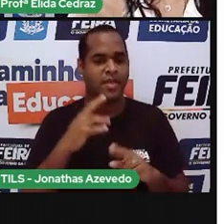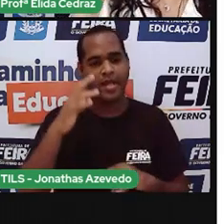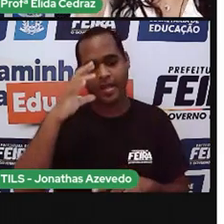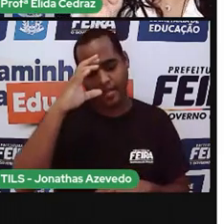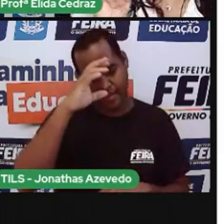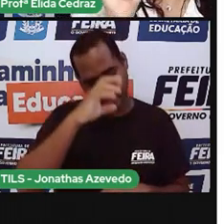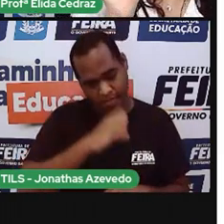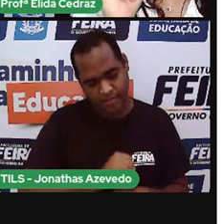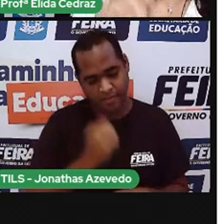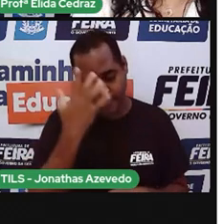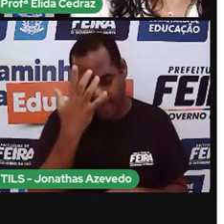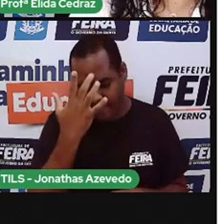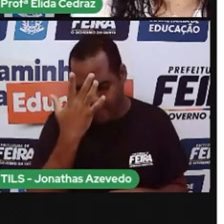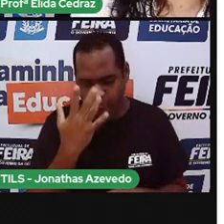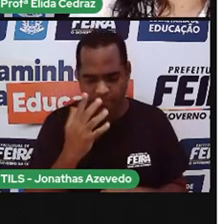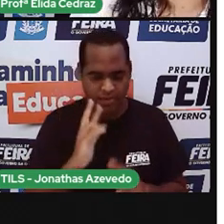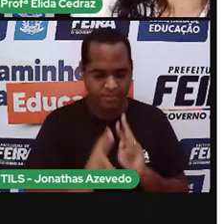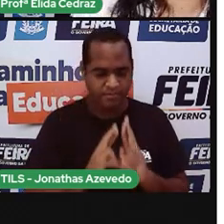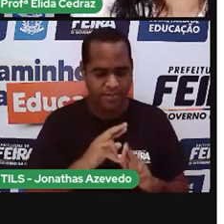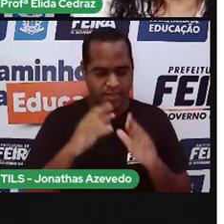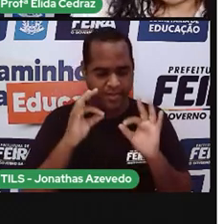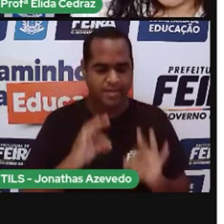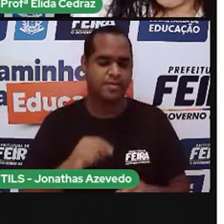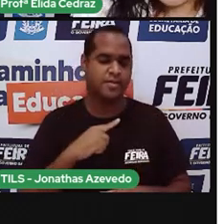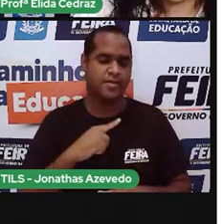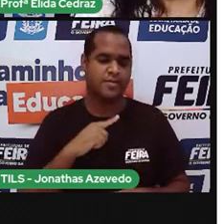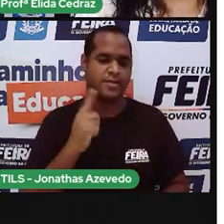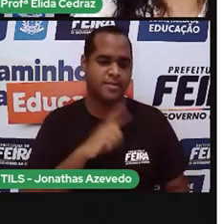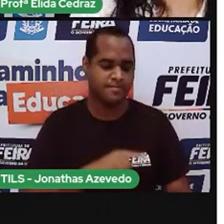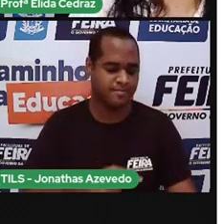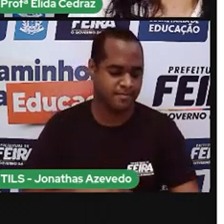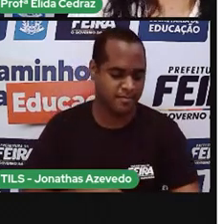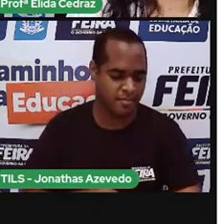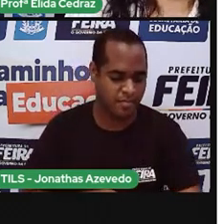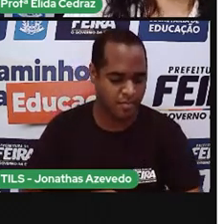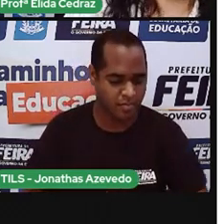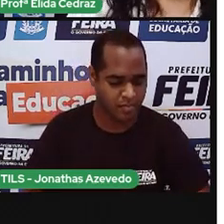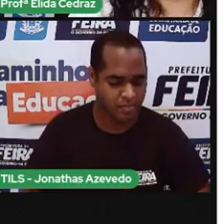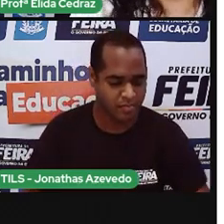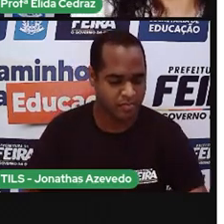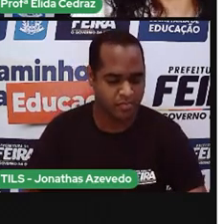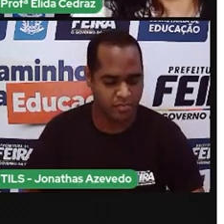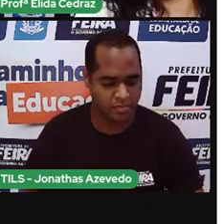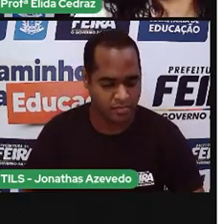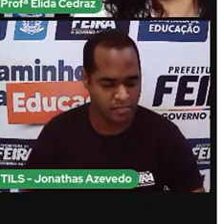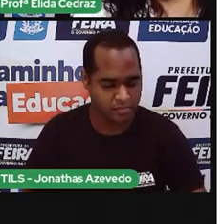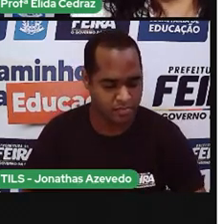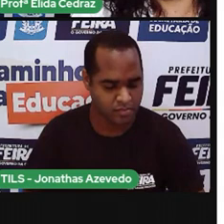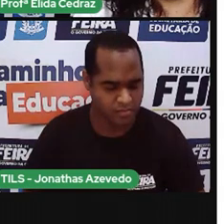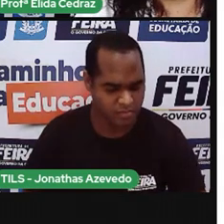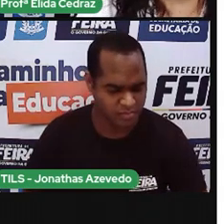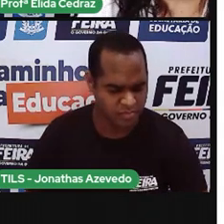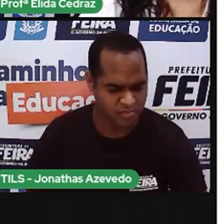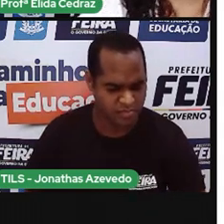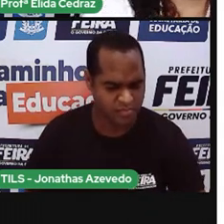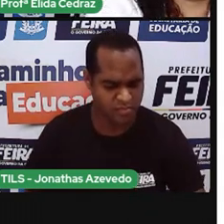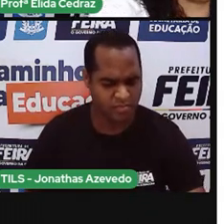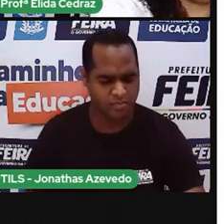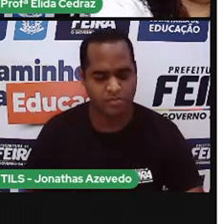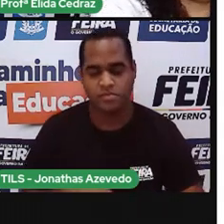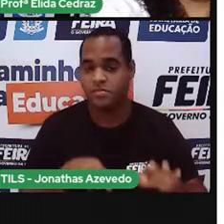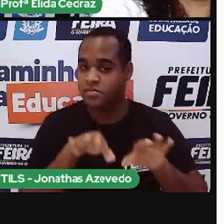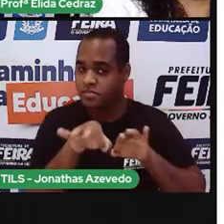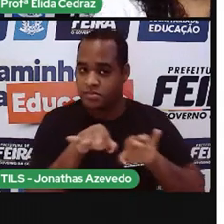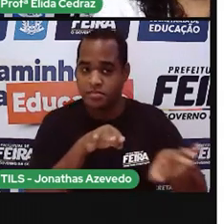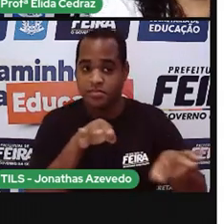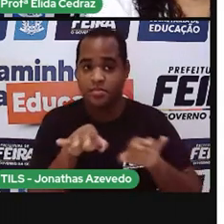você vai fazer ó vamos lá então Arrumando na ordem alfabética